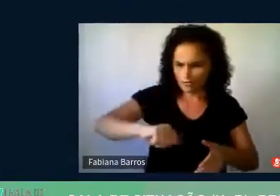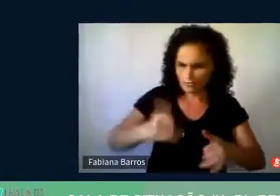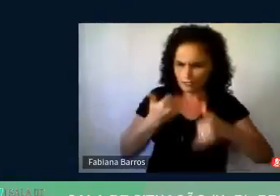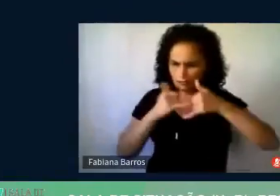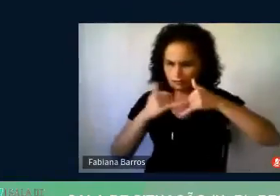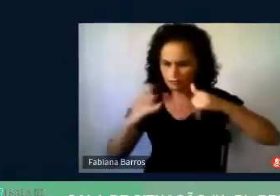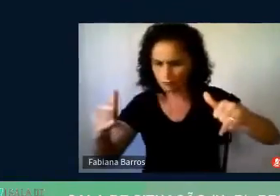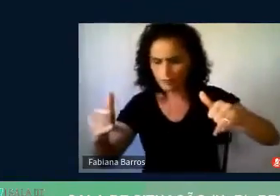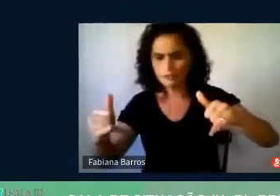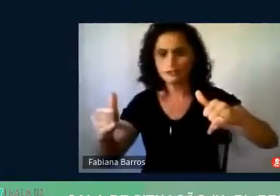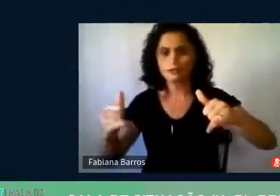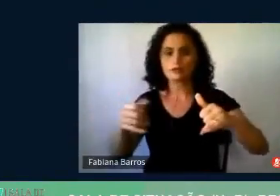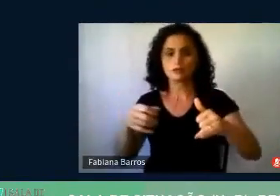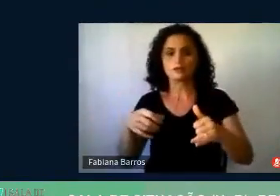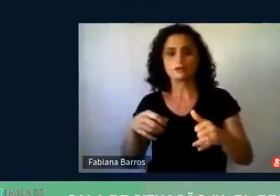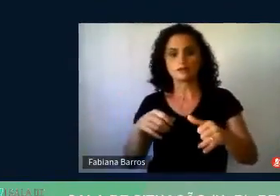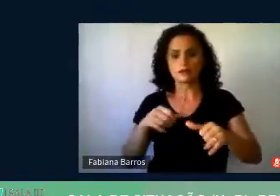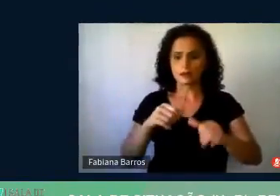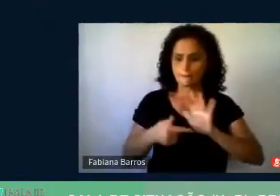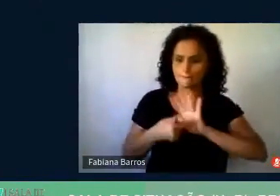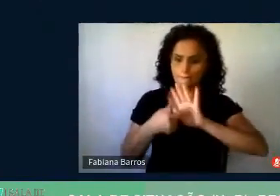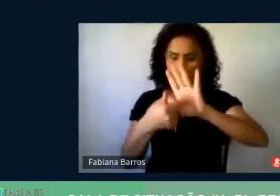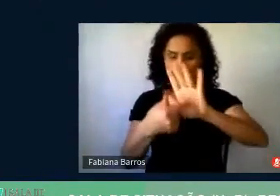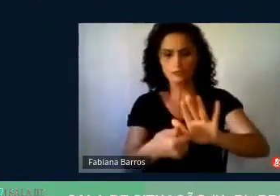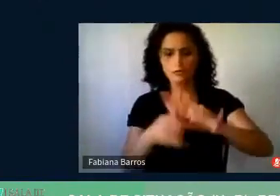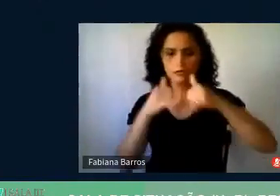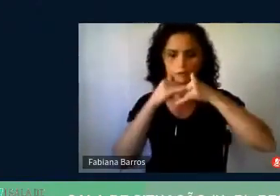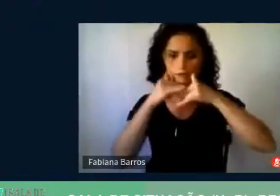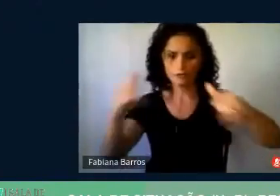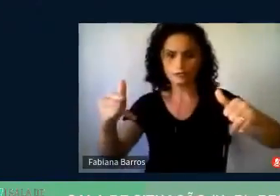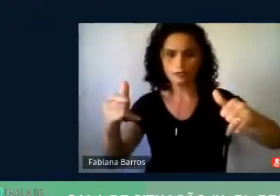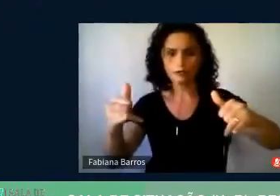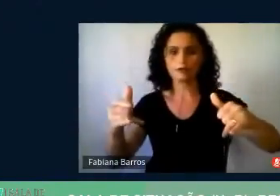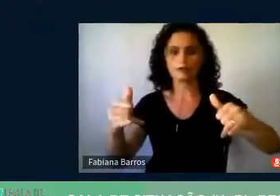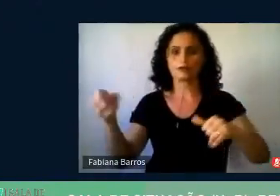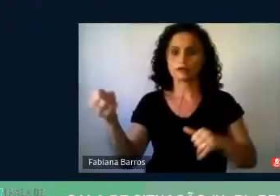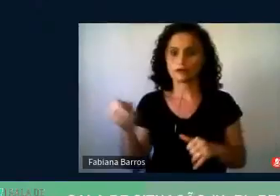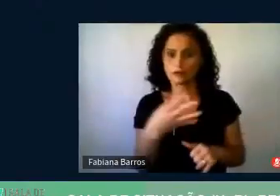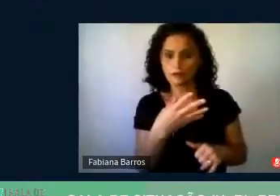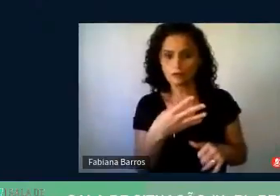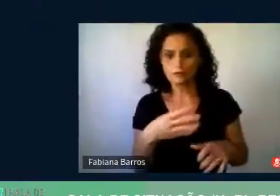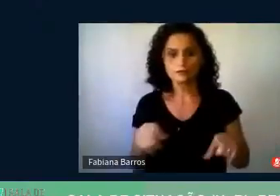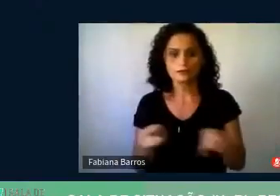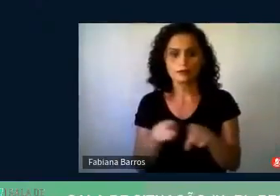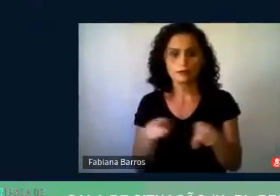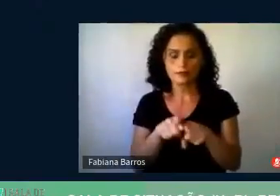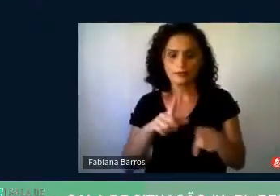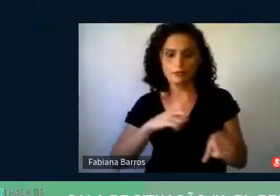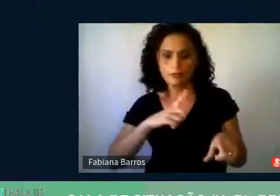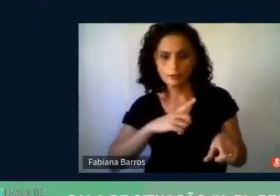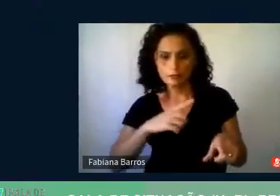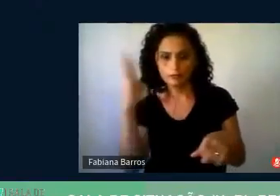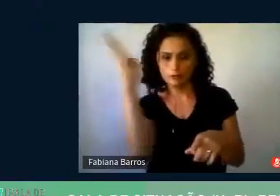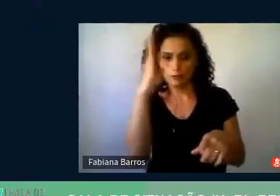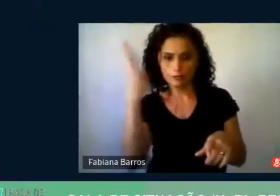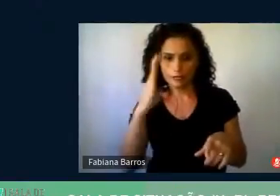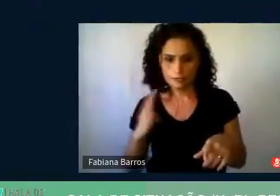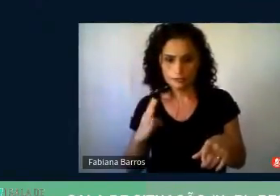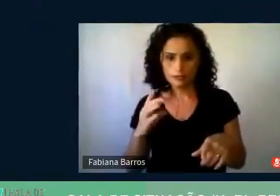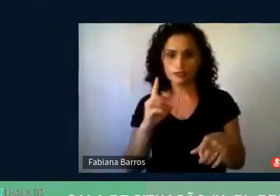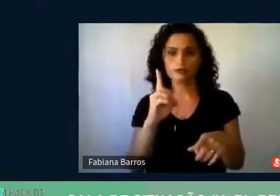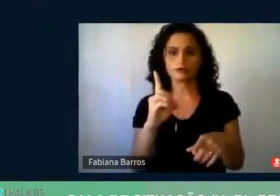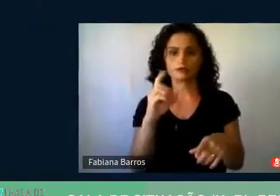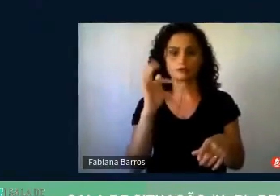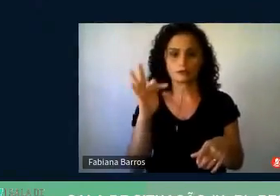Sul, dos países da América Latina e do Brasil e do Distrito Federal. Então, com isso, a gente